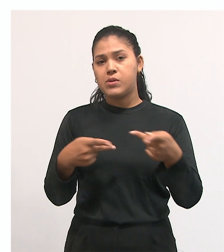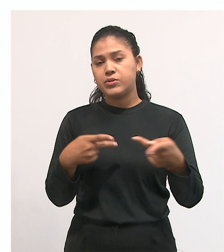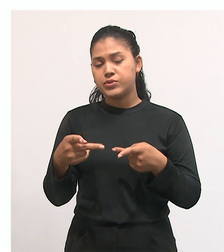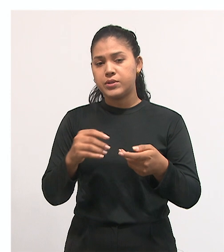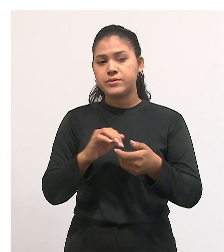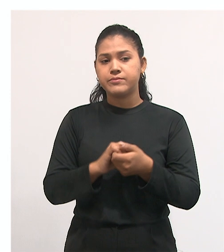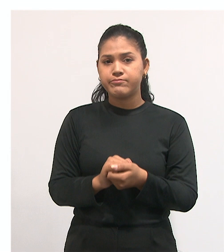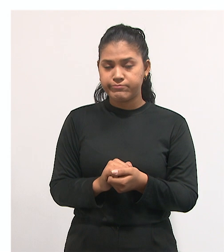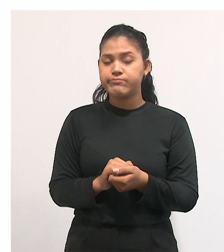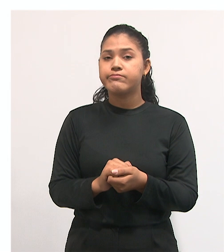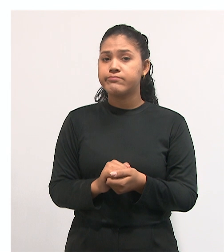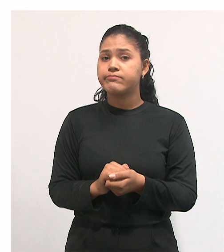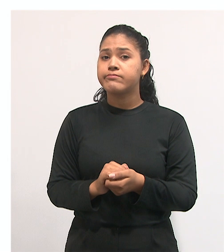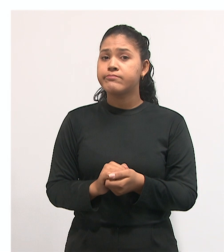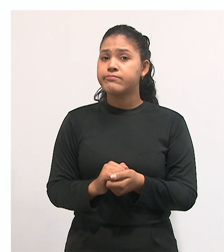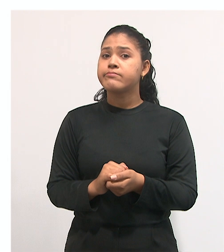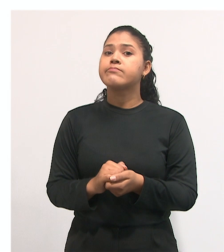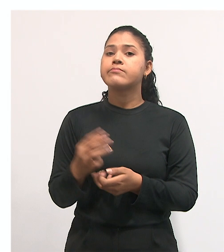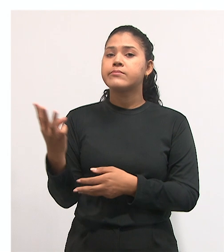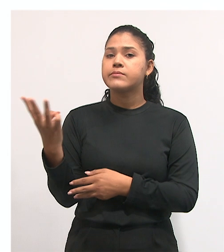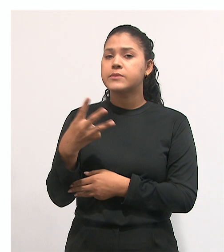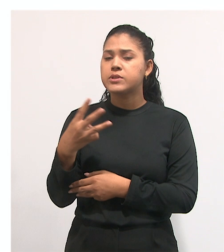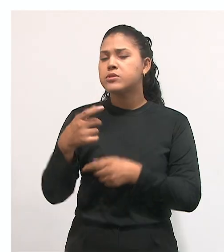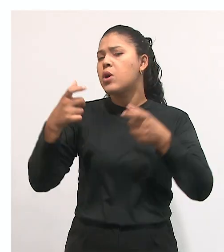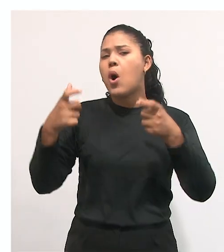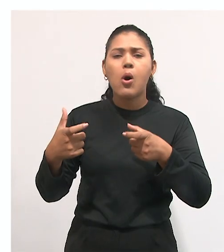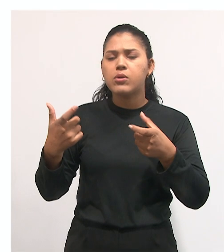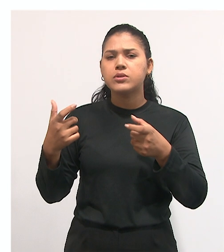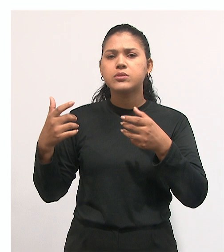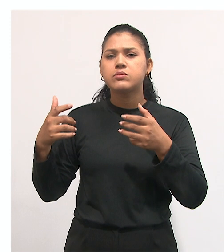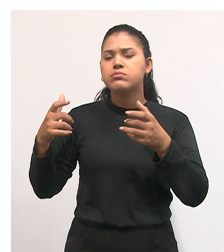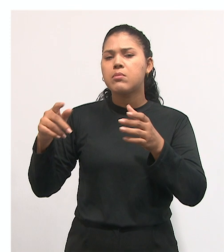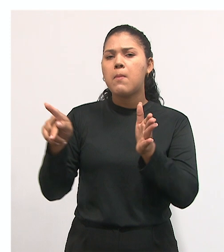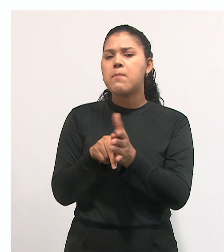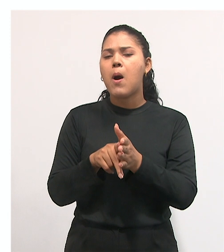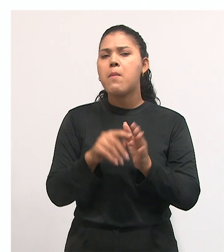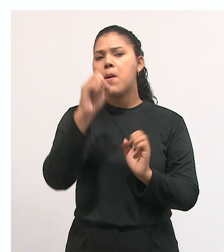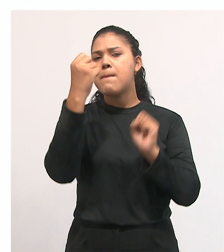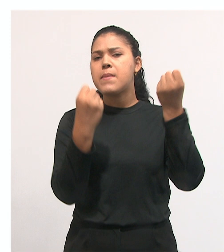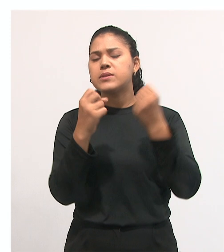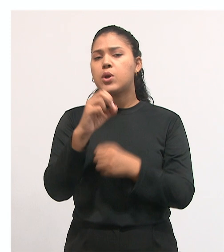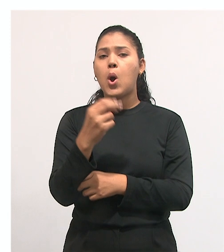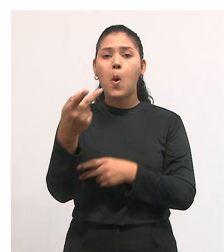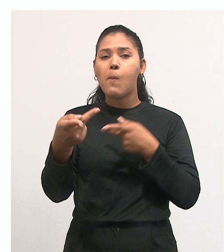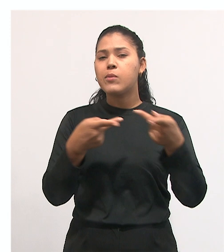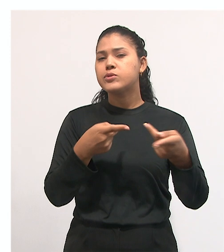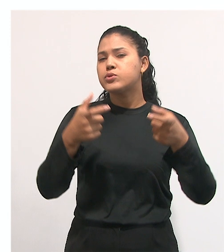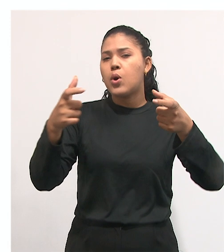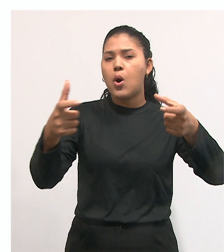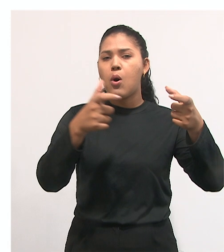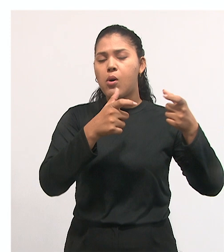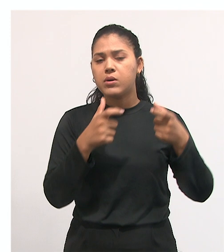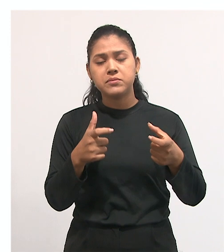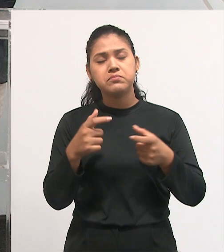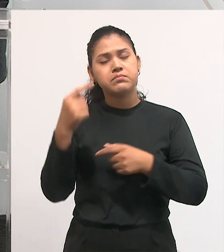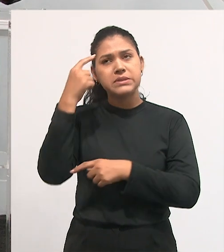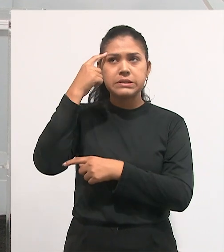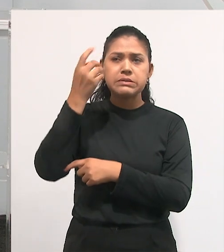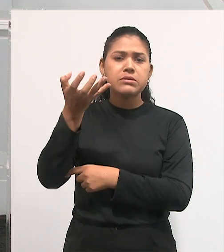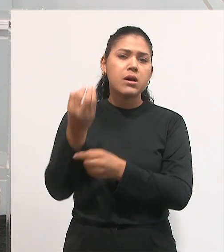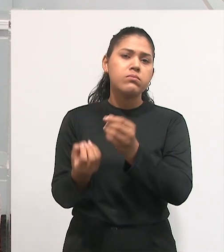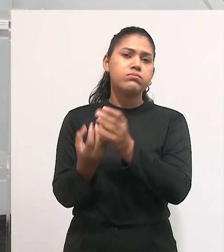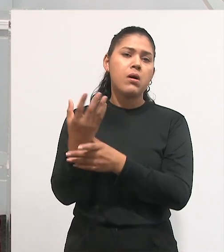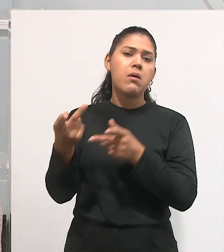Uma outra coisa importante, qual que é a localização, professor? Muitas vezes você tem um projeto aí de abrir uma empresa, né, de abrir